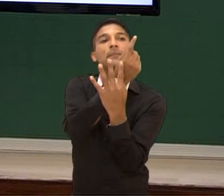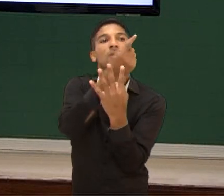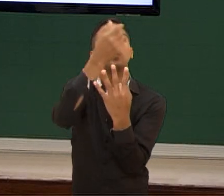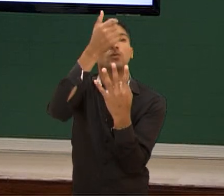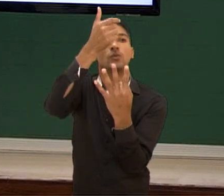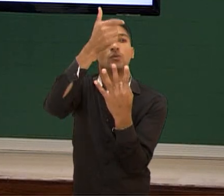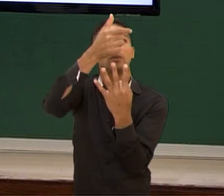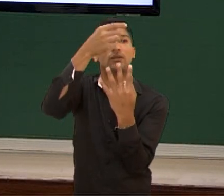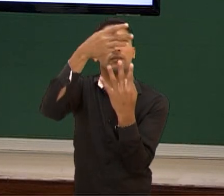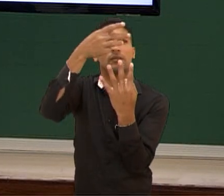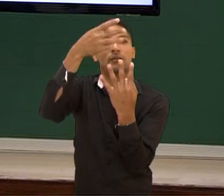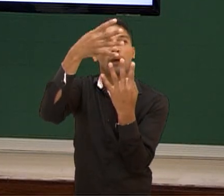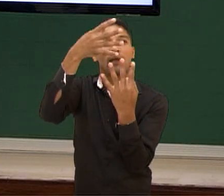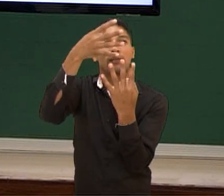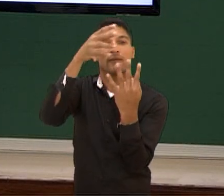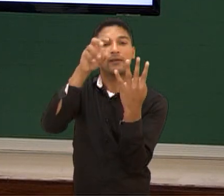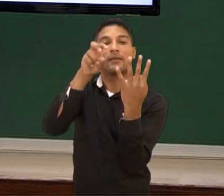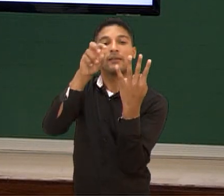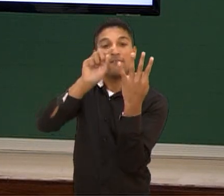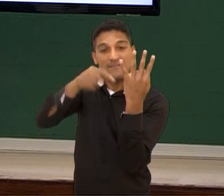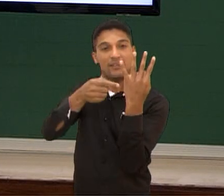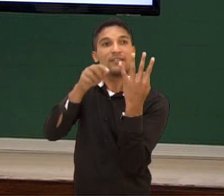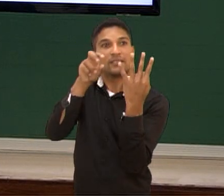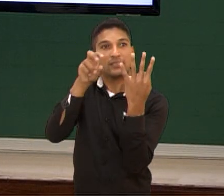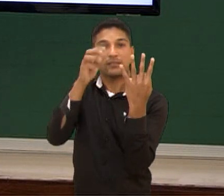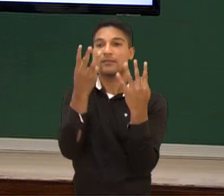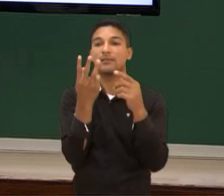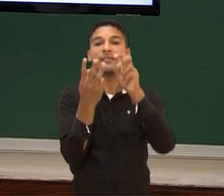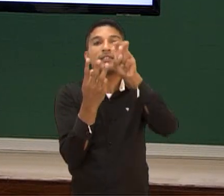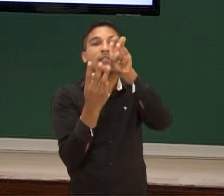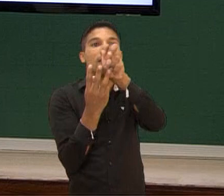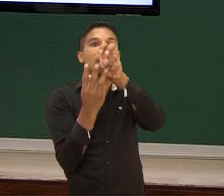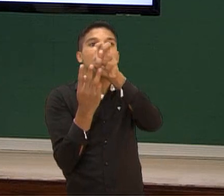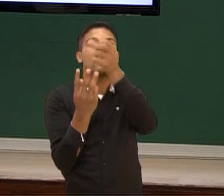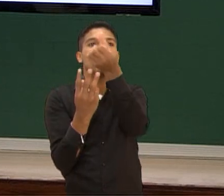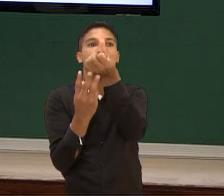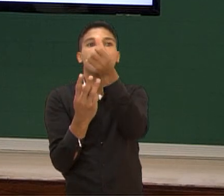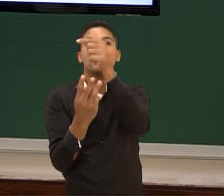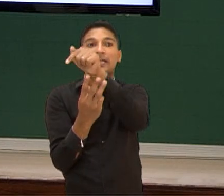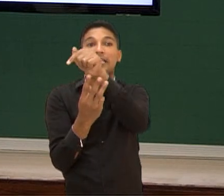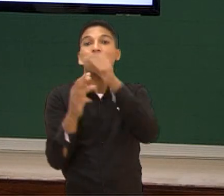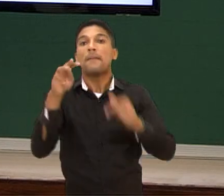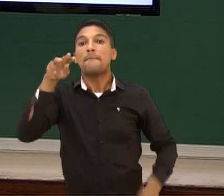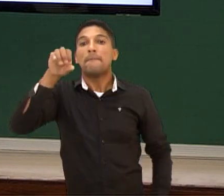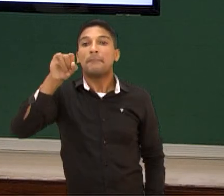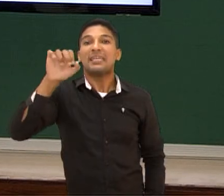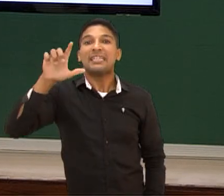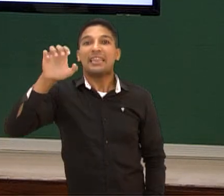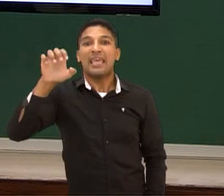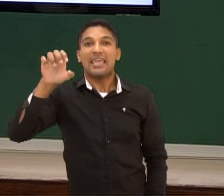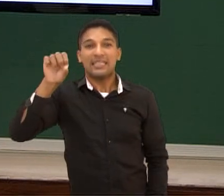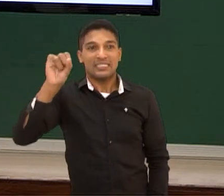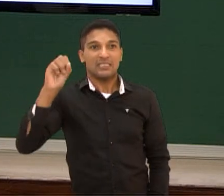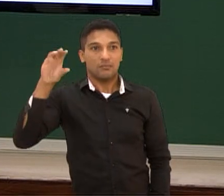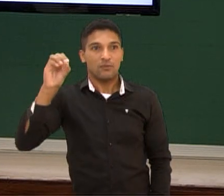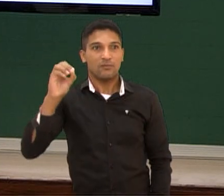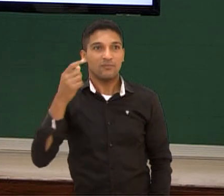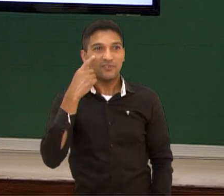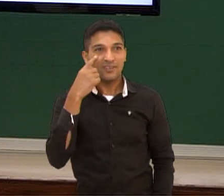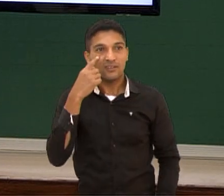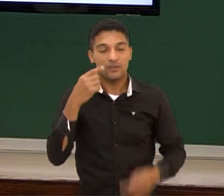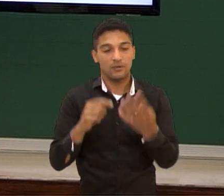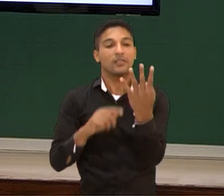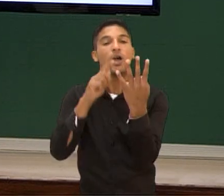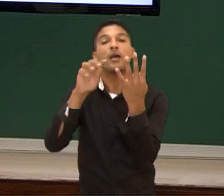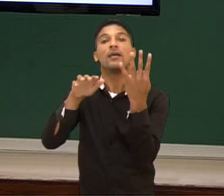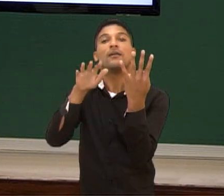567 milésimos. Se eu não tivesse o 7, seria o quê? 56 centésimos. Se eu não tivesse o 6 e o 7, seria o